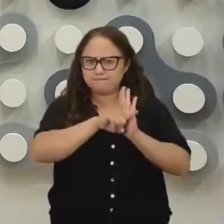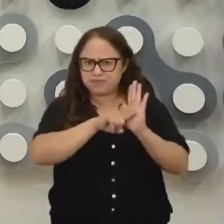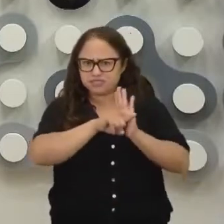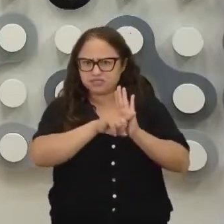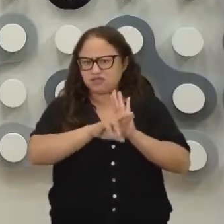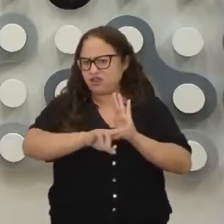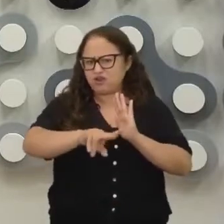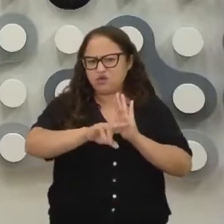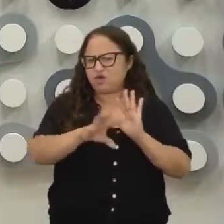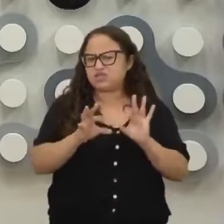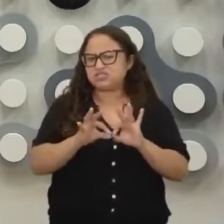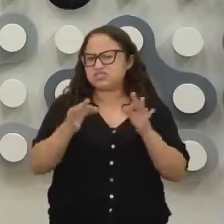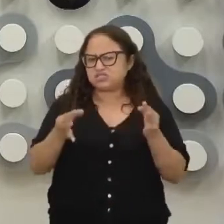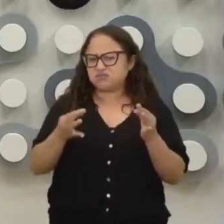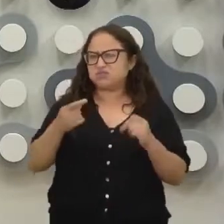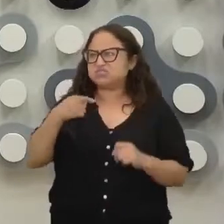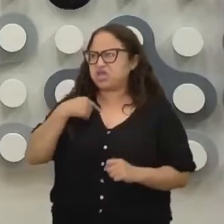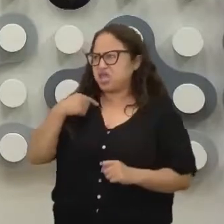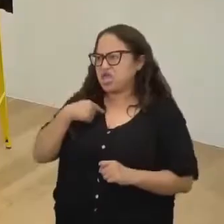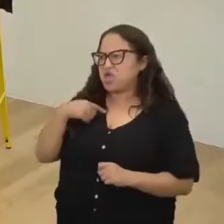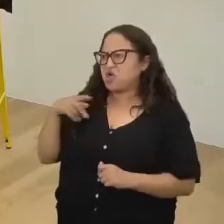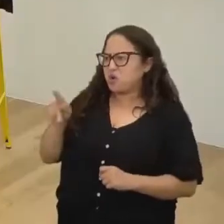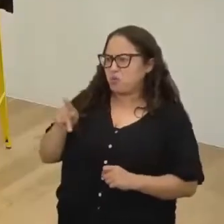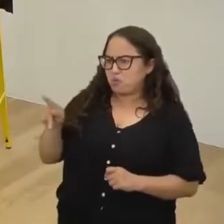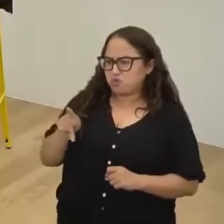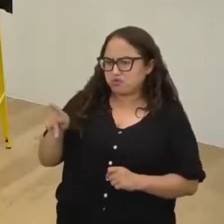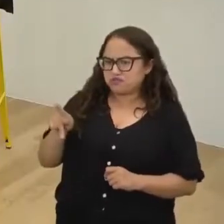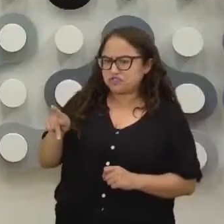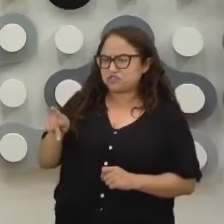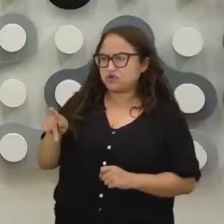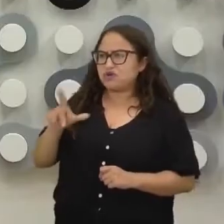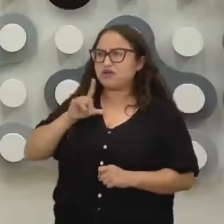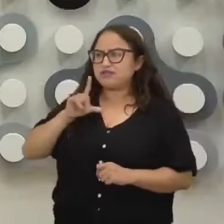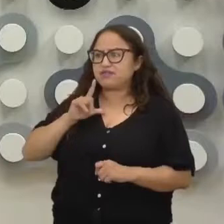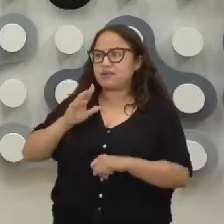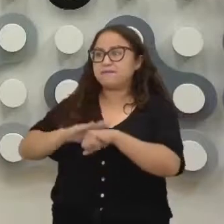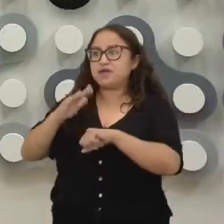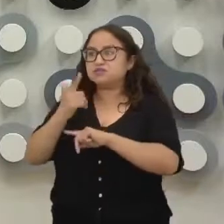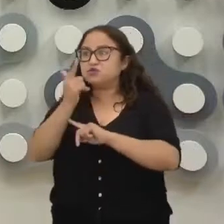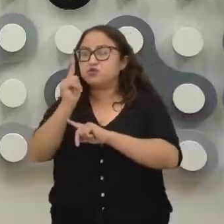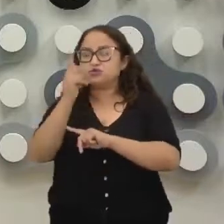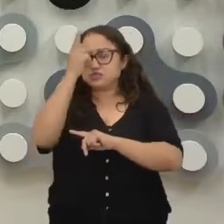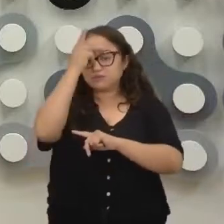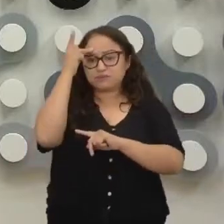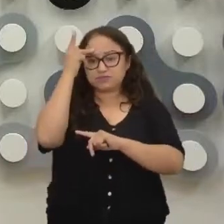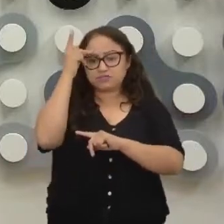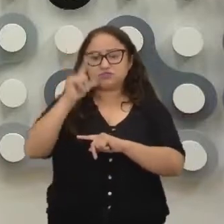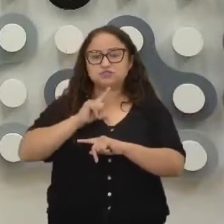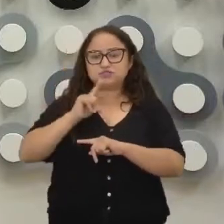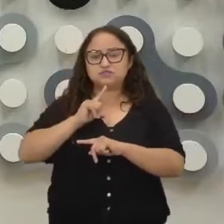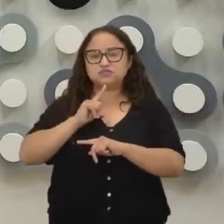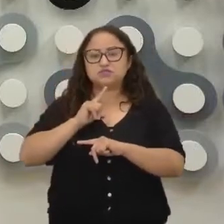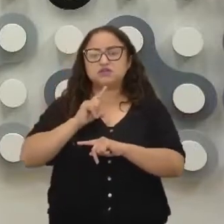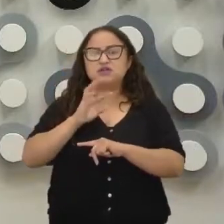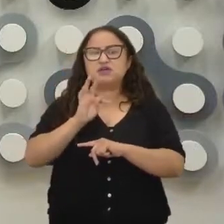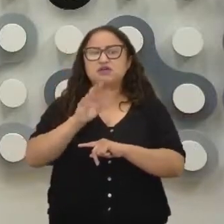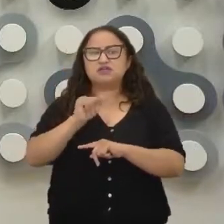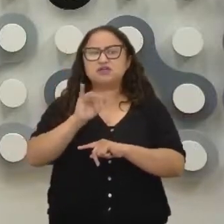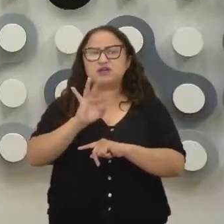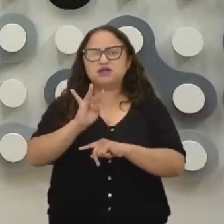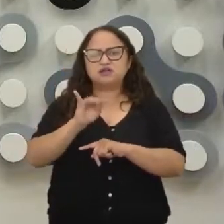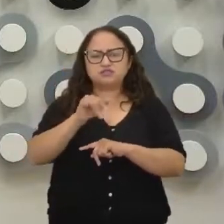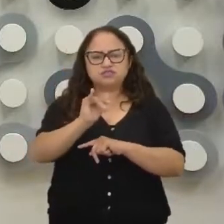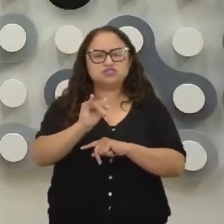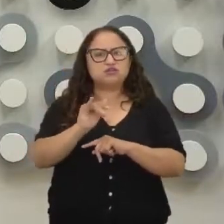não é simplesmente eu pego o professor Mauro, pego mais uma pessoa, então, por exemplo, tem a produtora Tati, coloco os dois